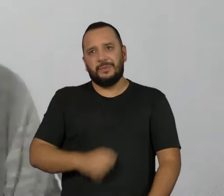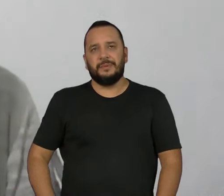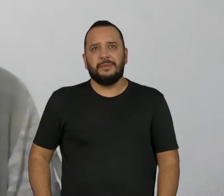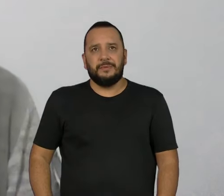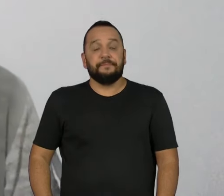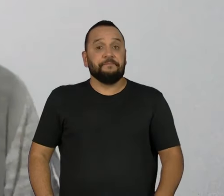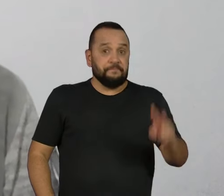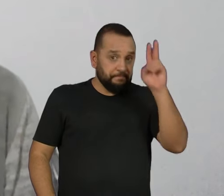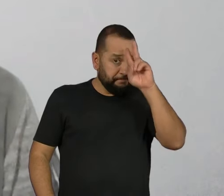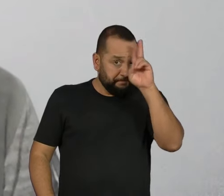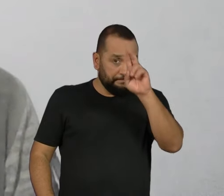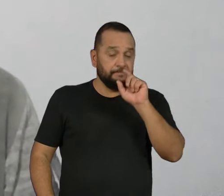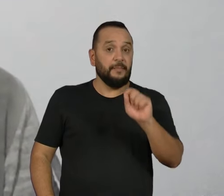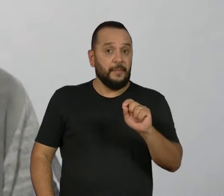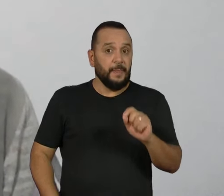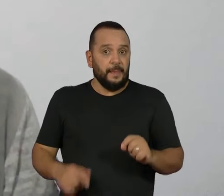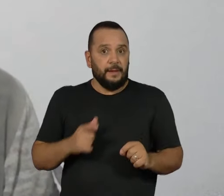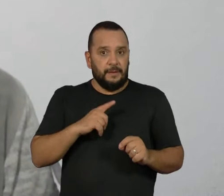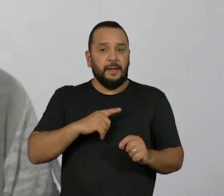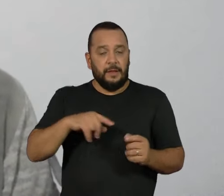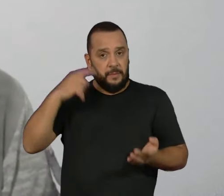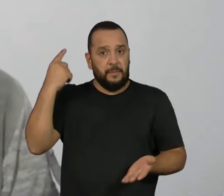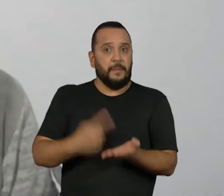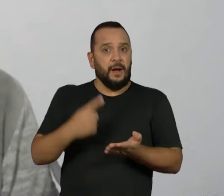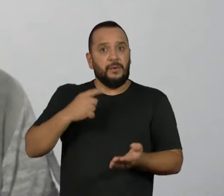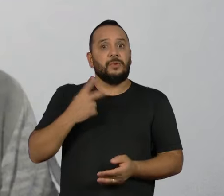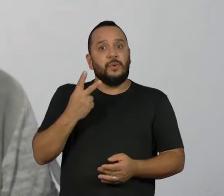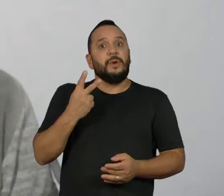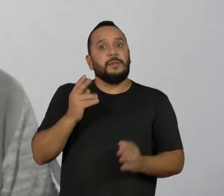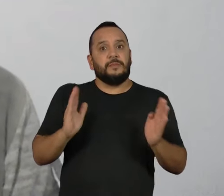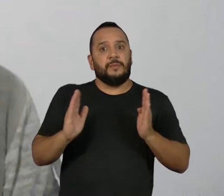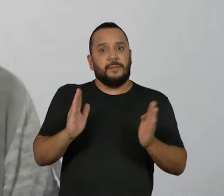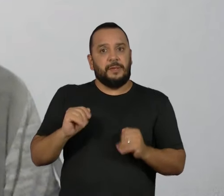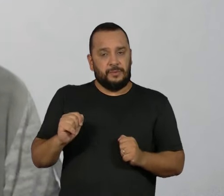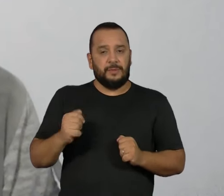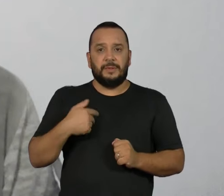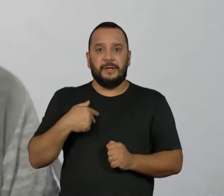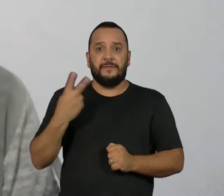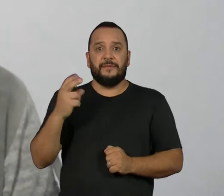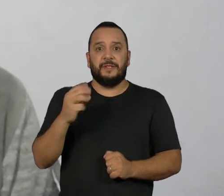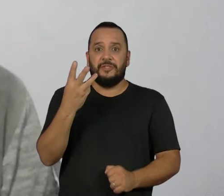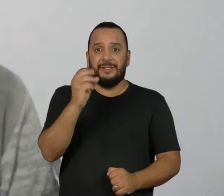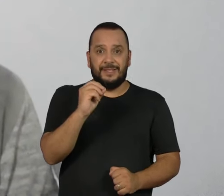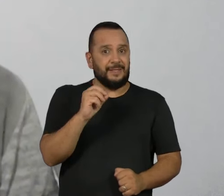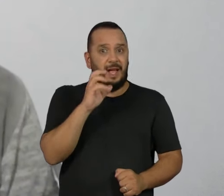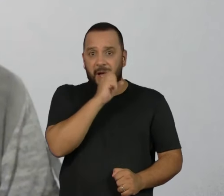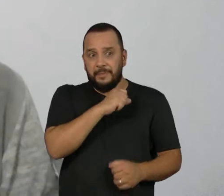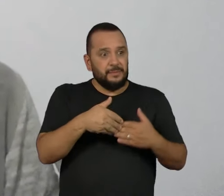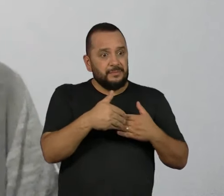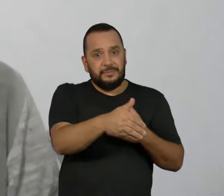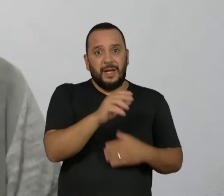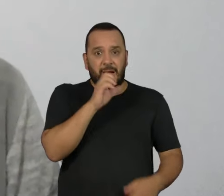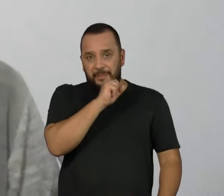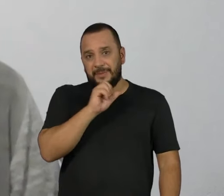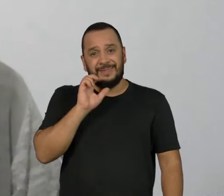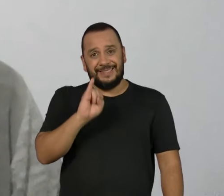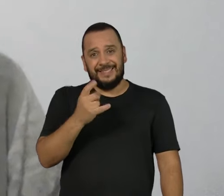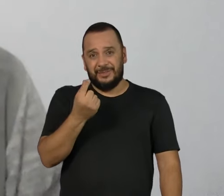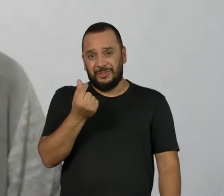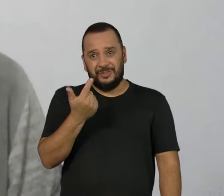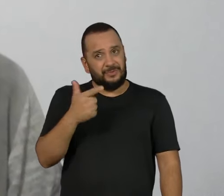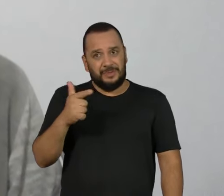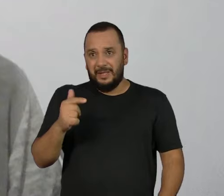para lembrar, o marco tem 2 momentos de verificação. Um é 2030. 2030 é na esquina, já está lá. Se não houver dinheiro, se não